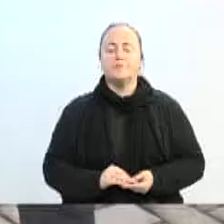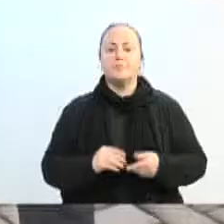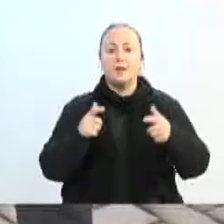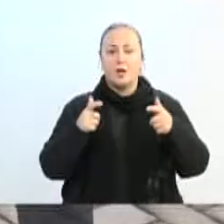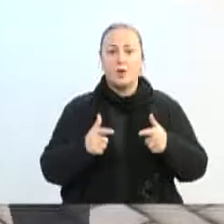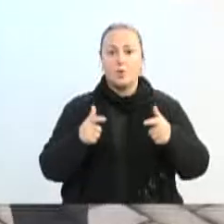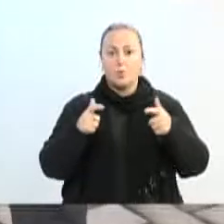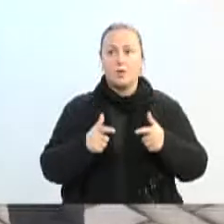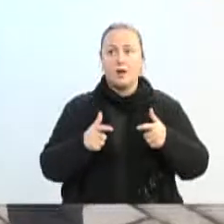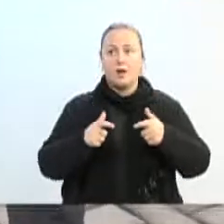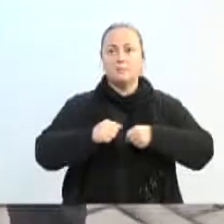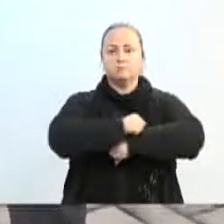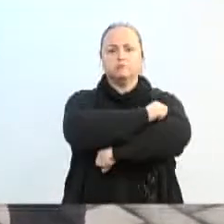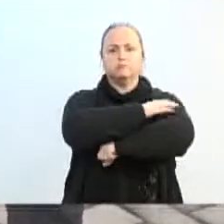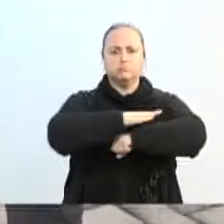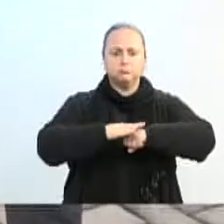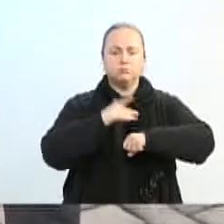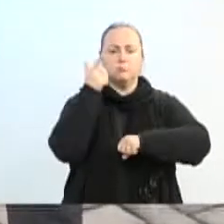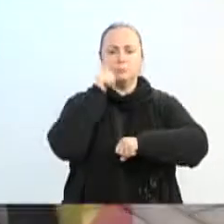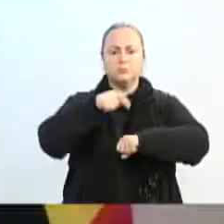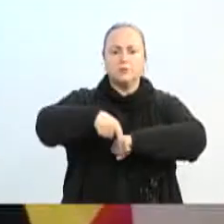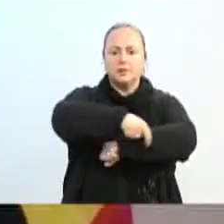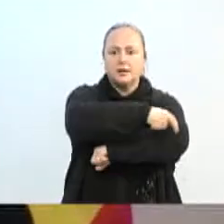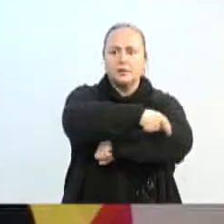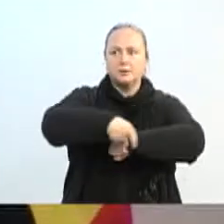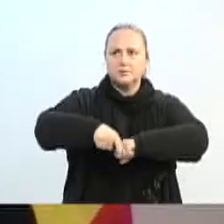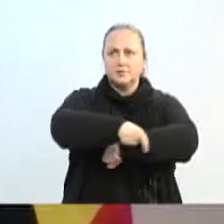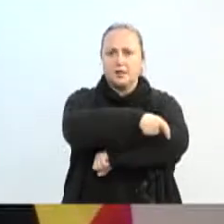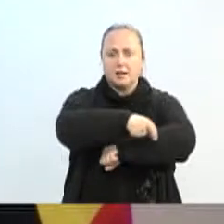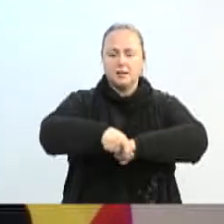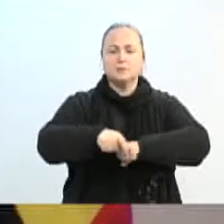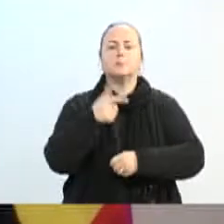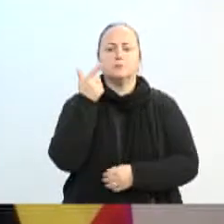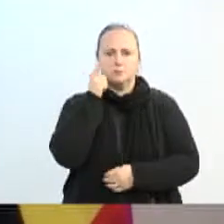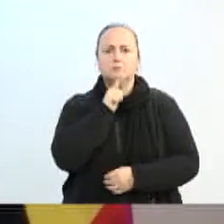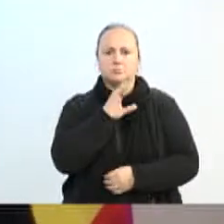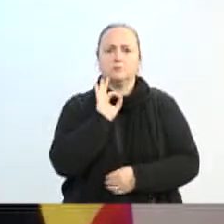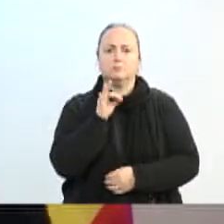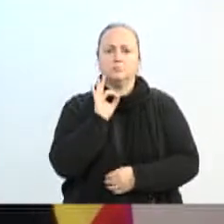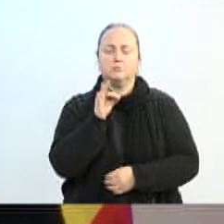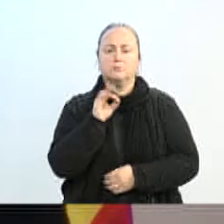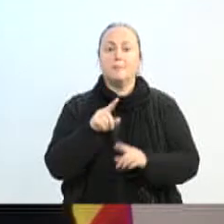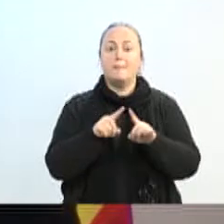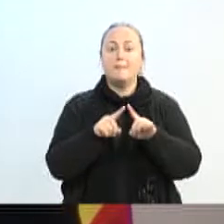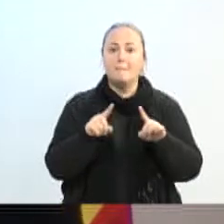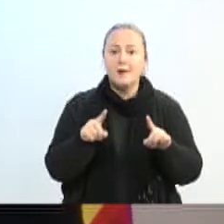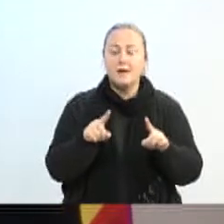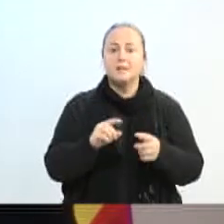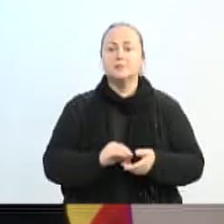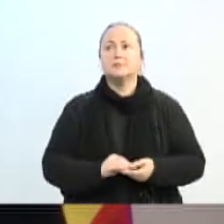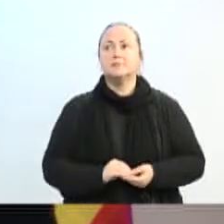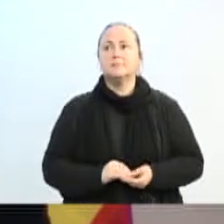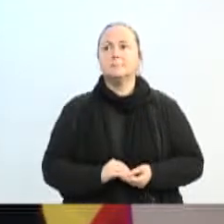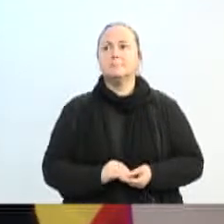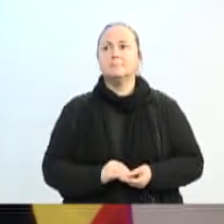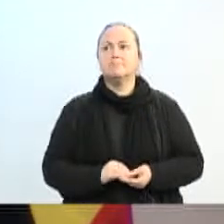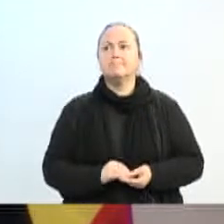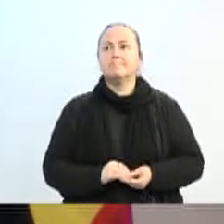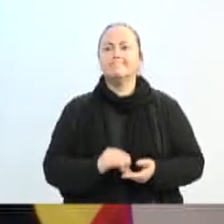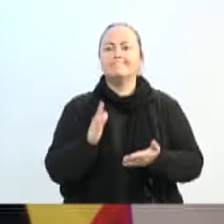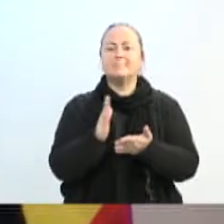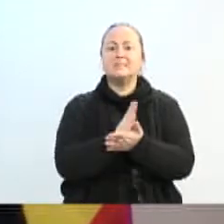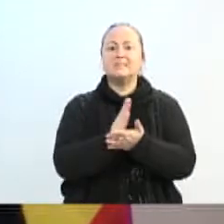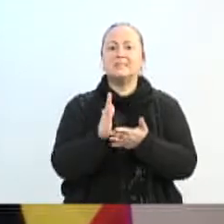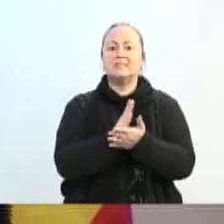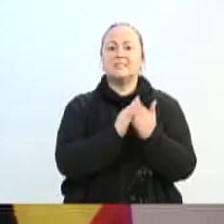pavimentação da rua e as calçadas dos ambos os lados e agora tem alguns vizinhos lá que deixa